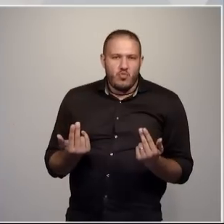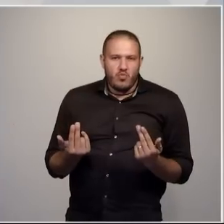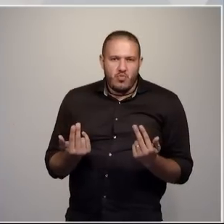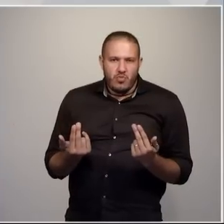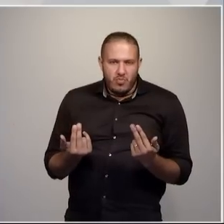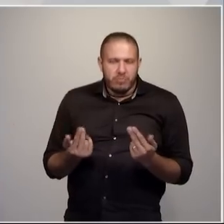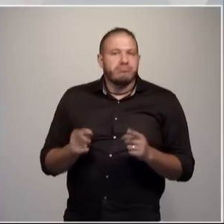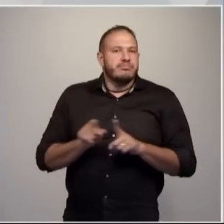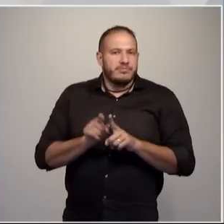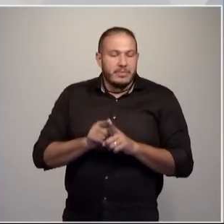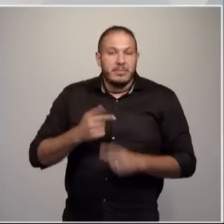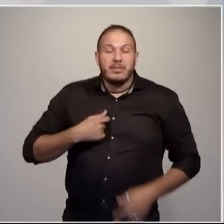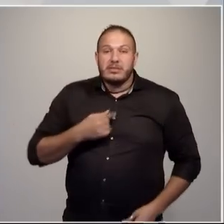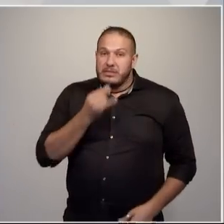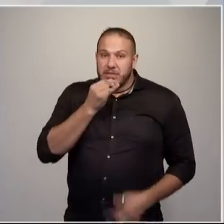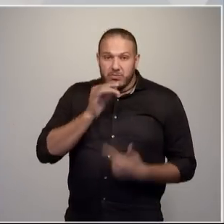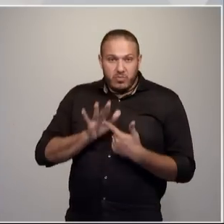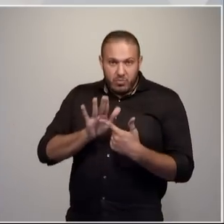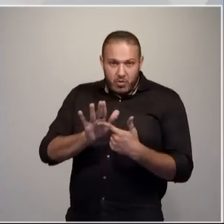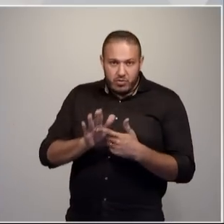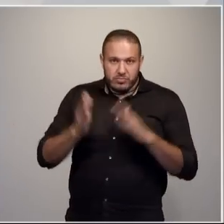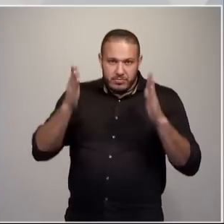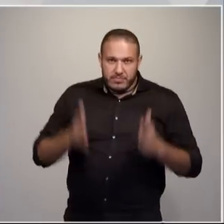Nesse meu exemplo, isso dá